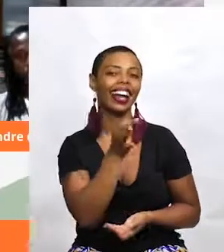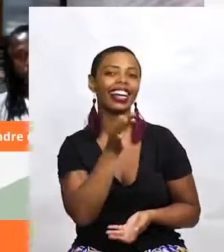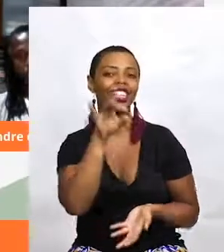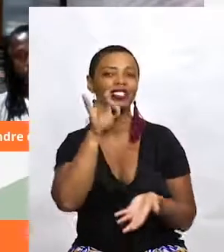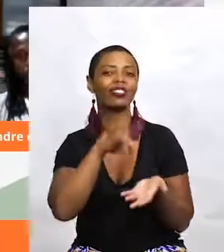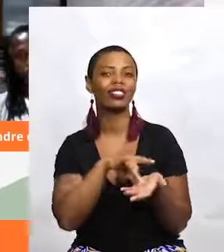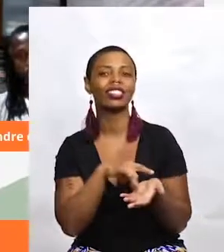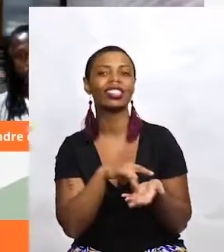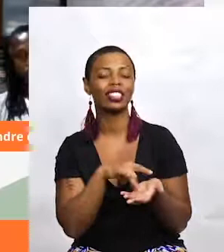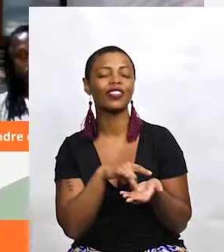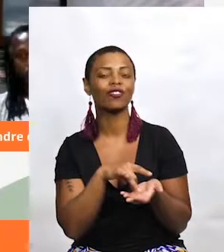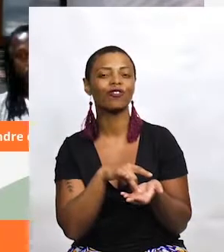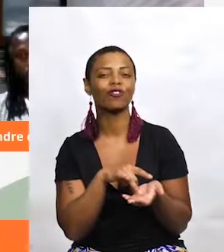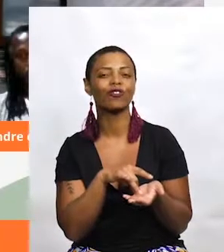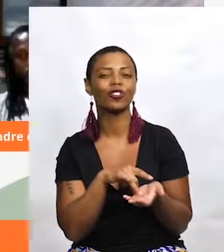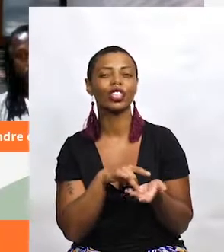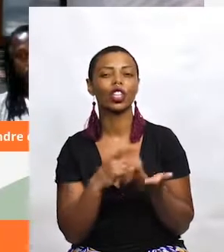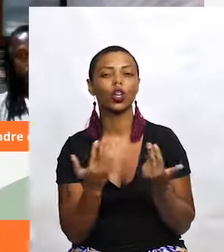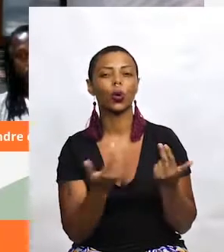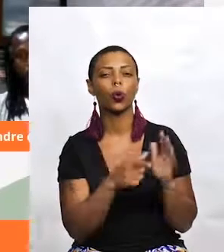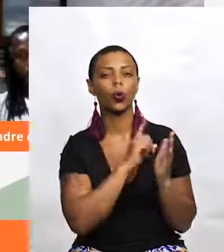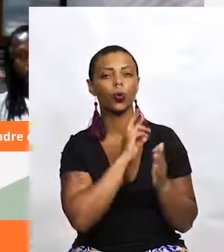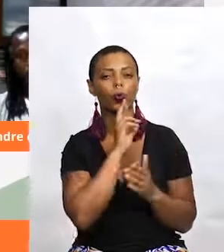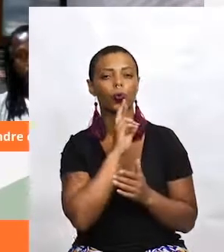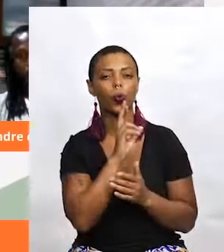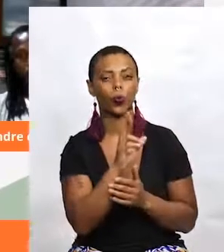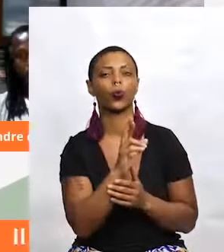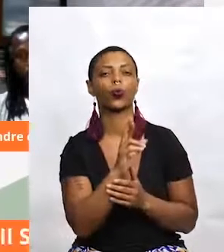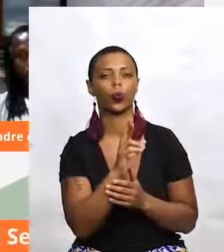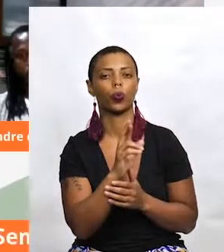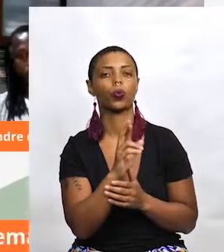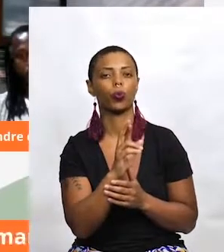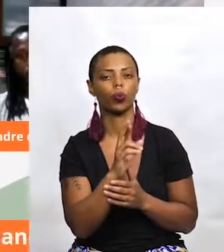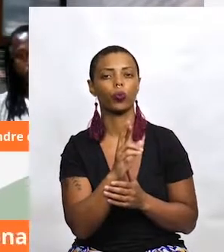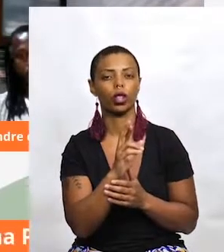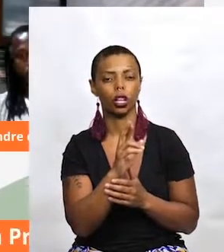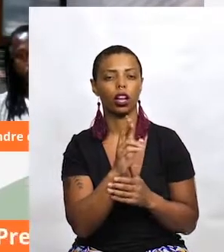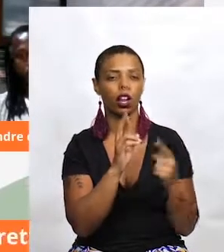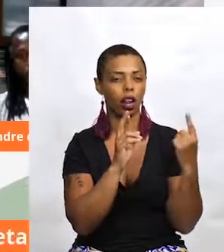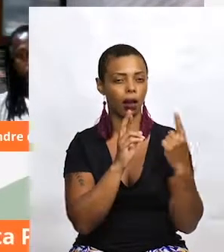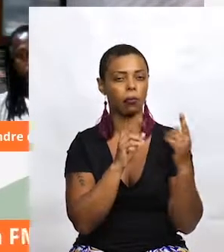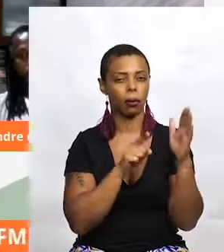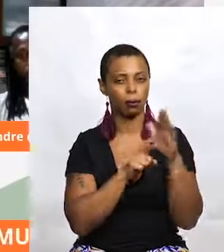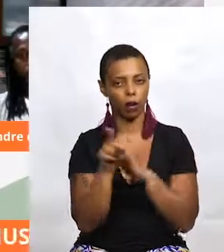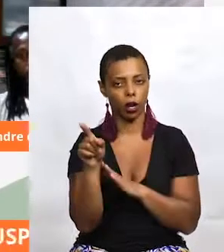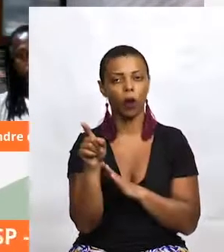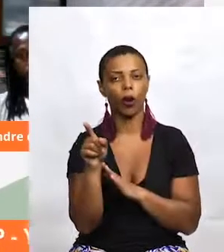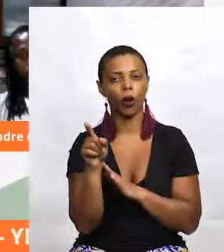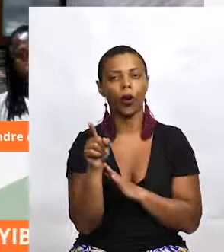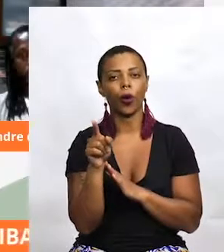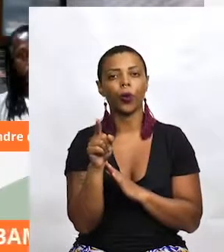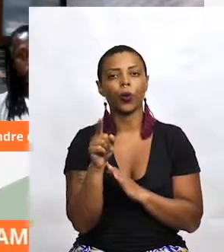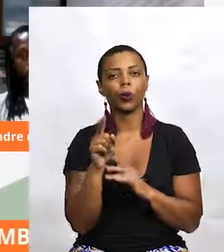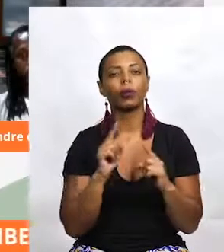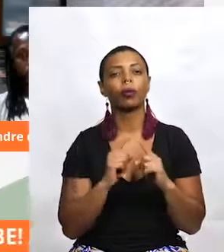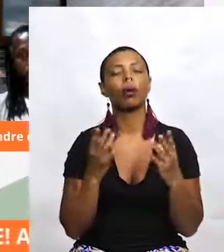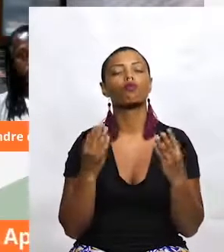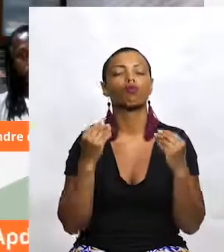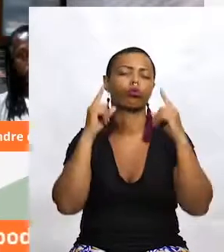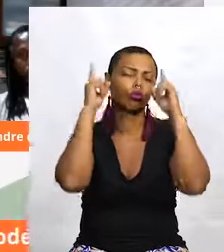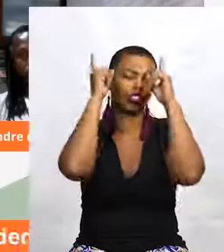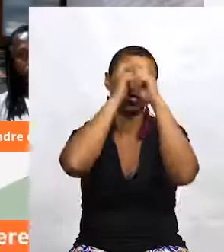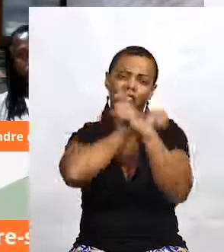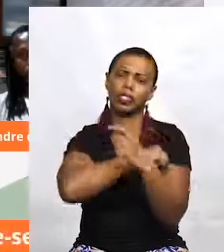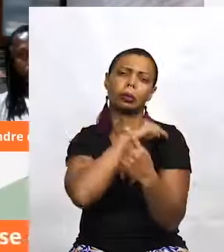É realmente um pouco da que a gente respondeu, né, do que passou pela primeira pergunta na mesa redonda. São muitas